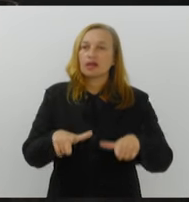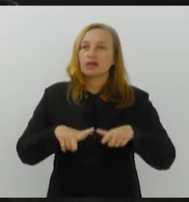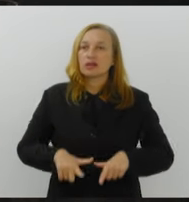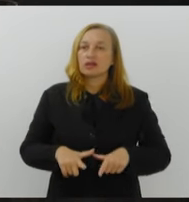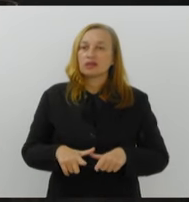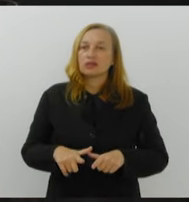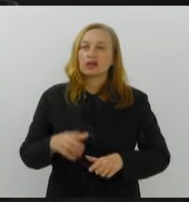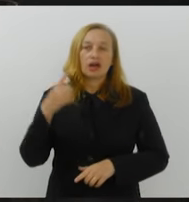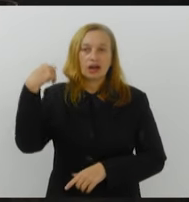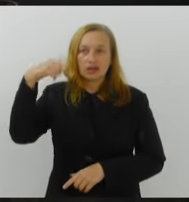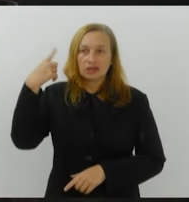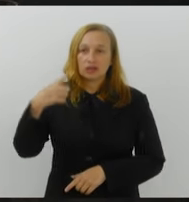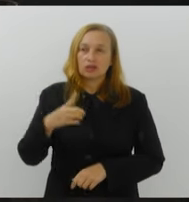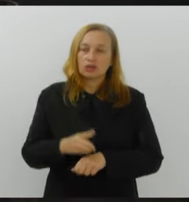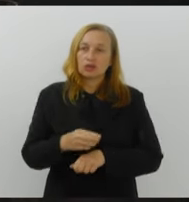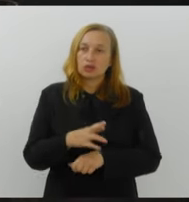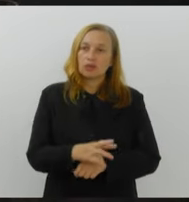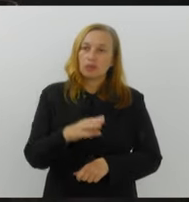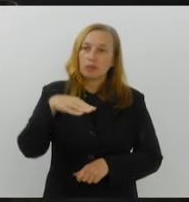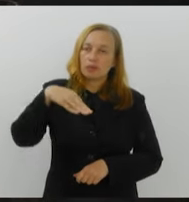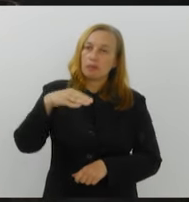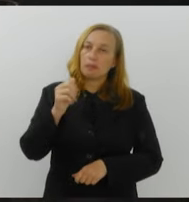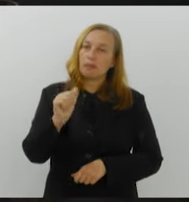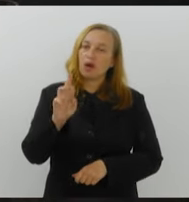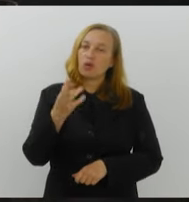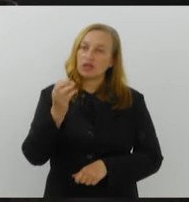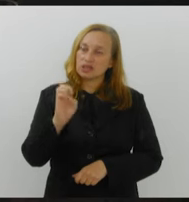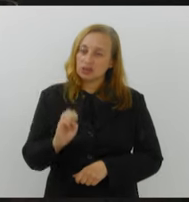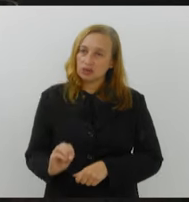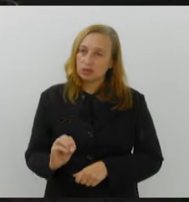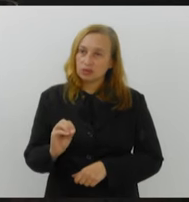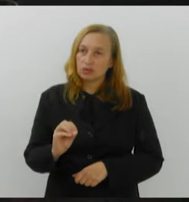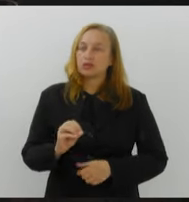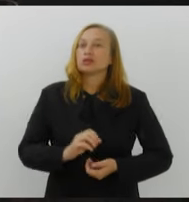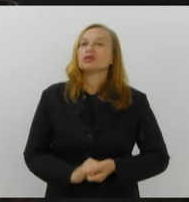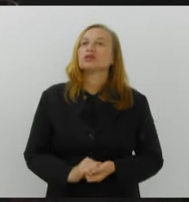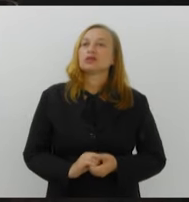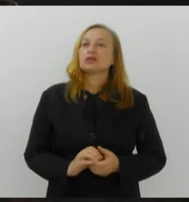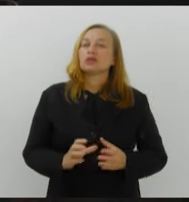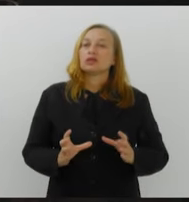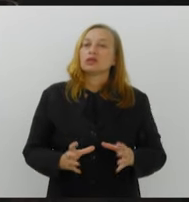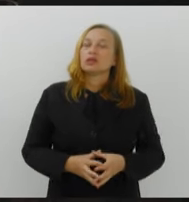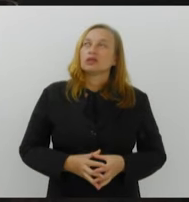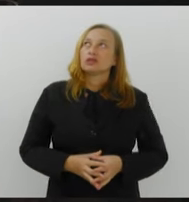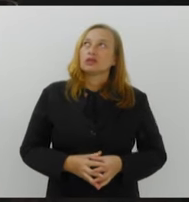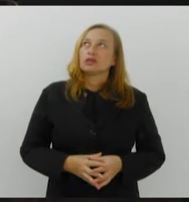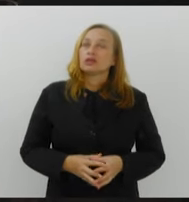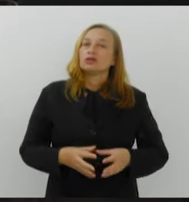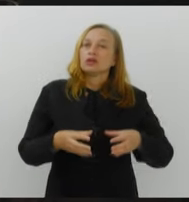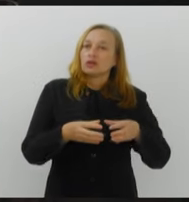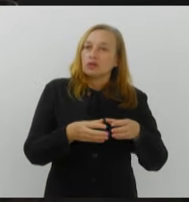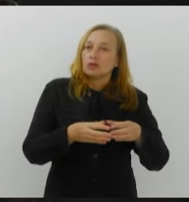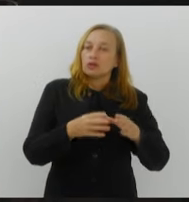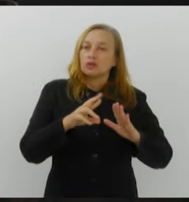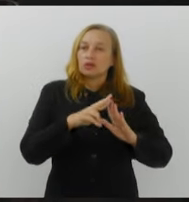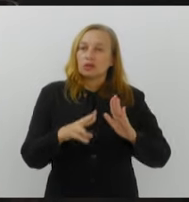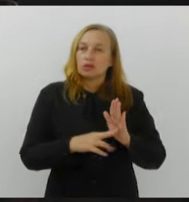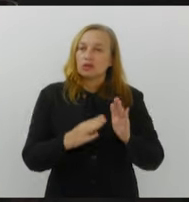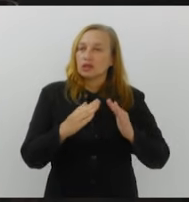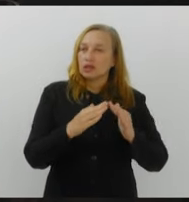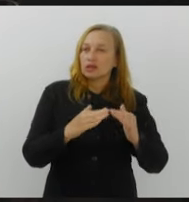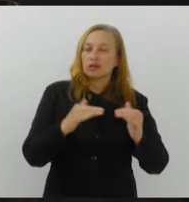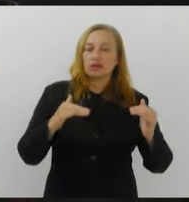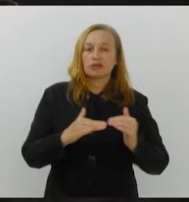ao advogado Dr. Maurício Eduardo Maia. Parecer da comunicação da Comissão de Normas Internas e Proposição